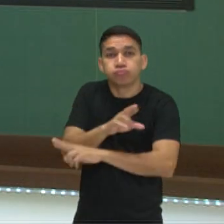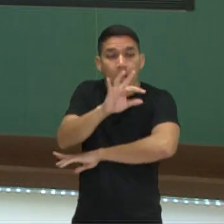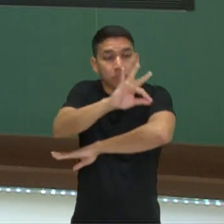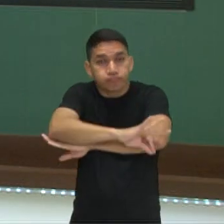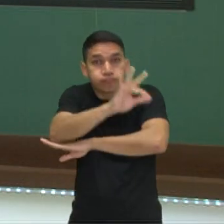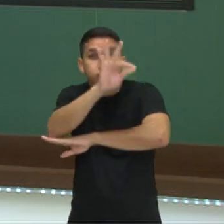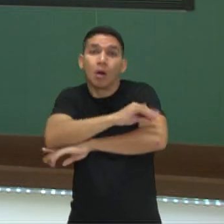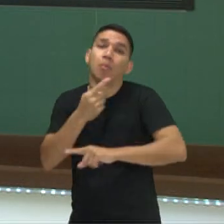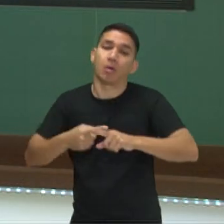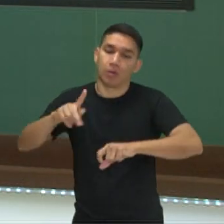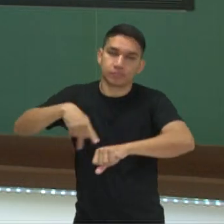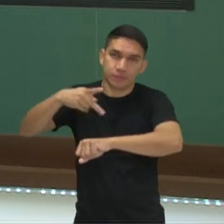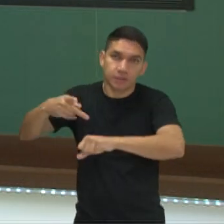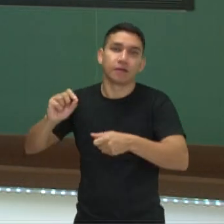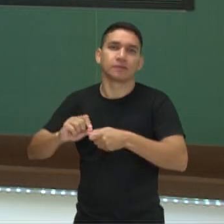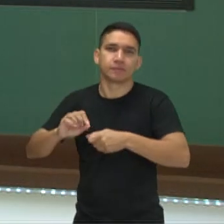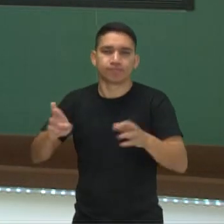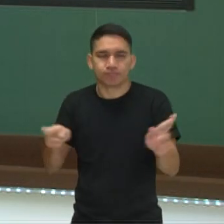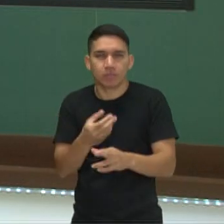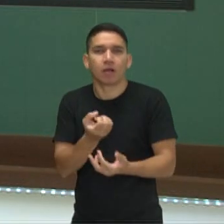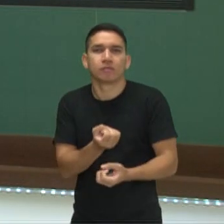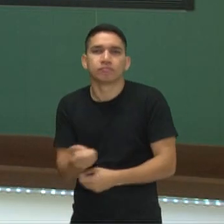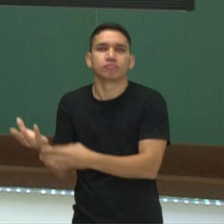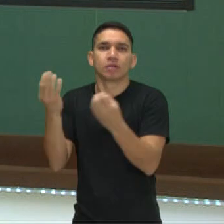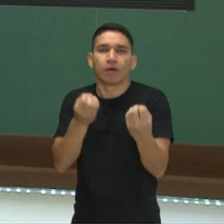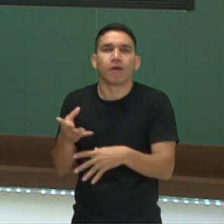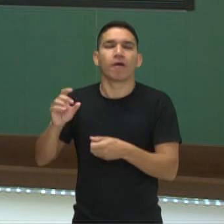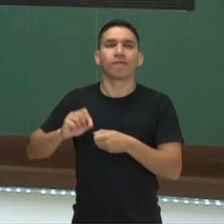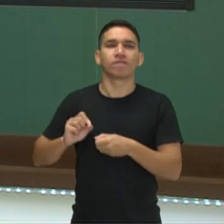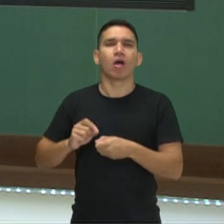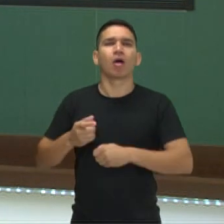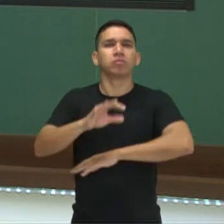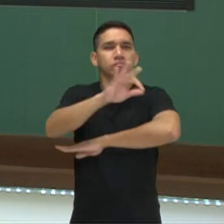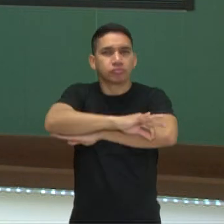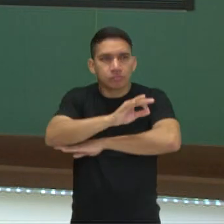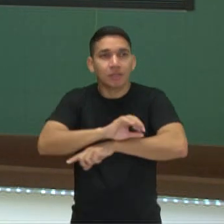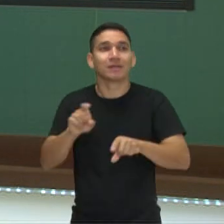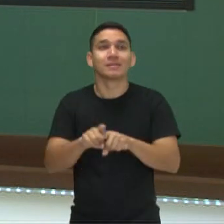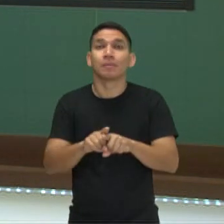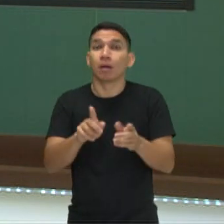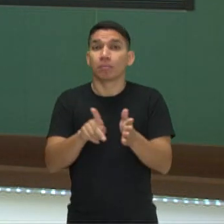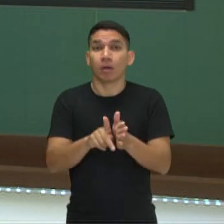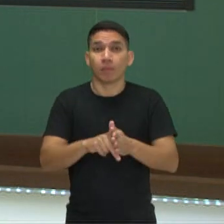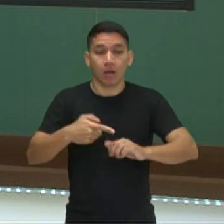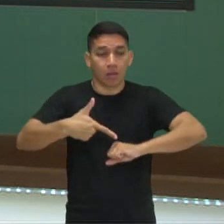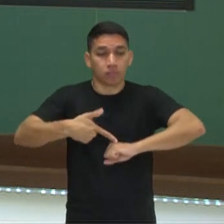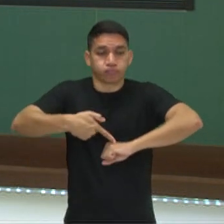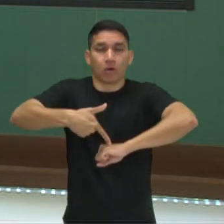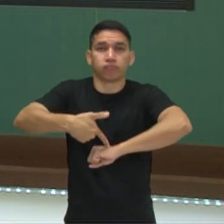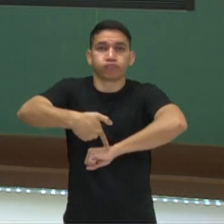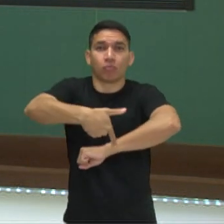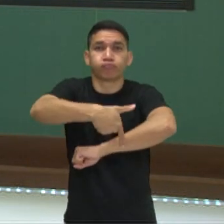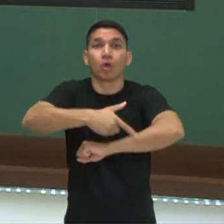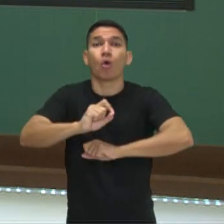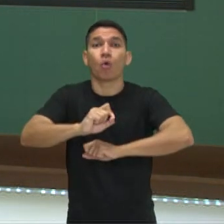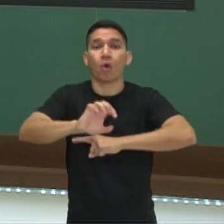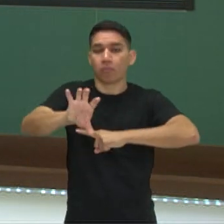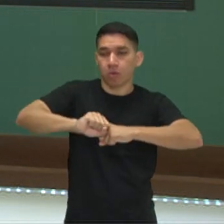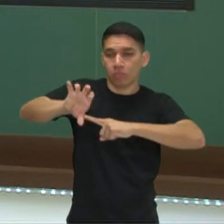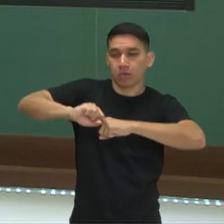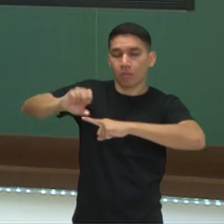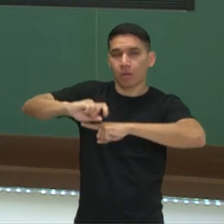grande quantidade de petróleo, e também o setor siderúrgico, que é onde transforma os minerais em metais, por